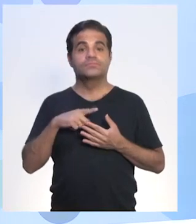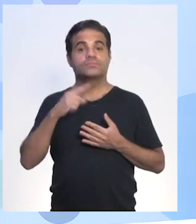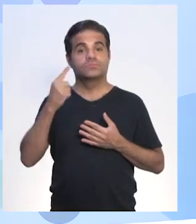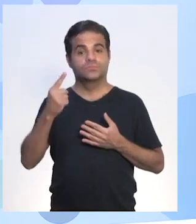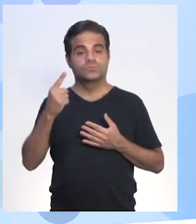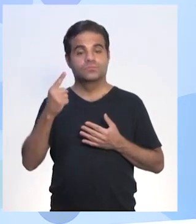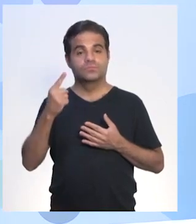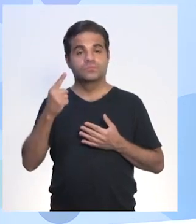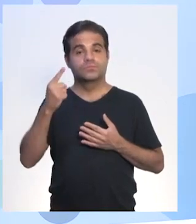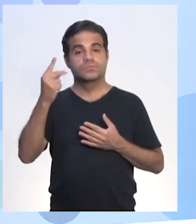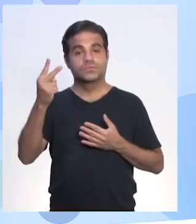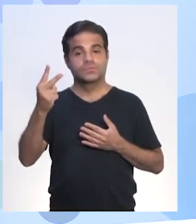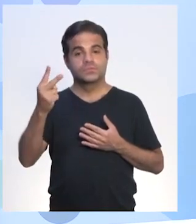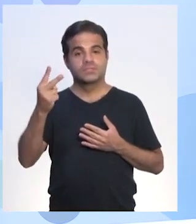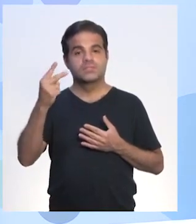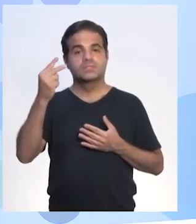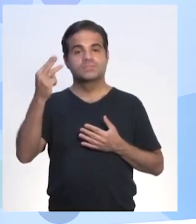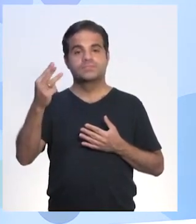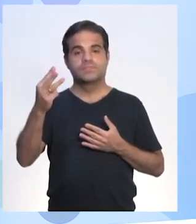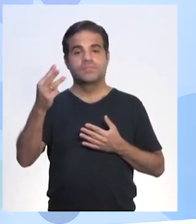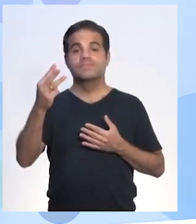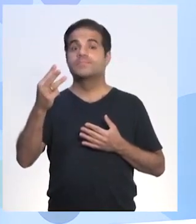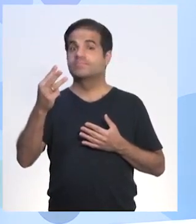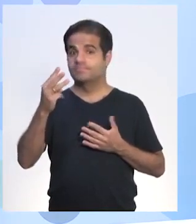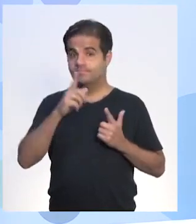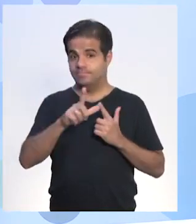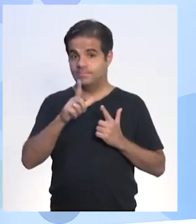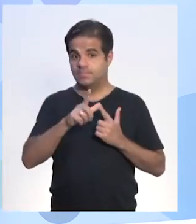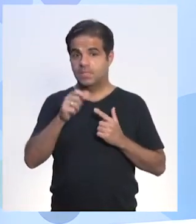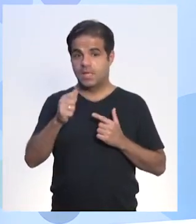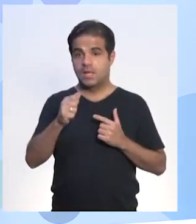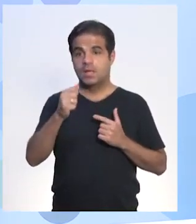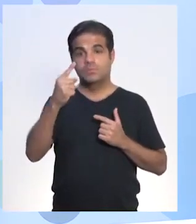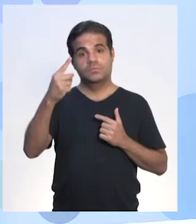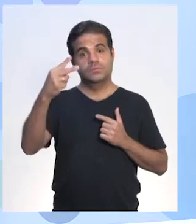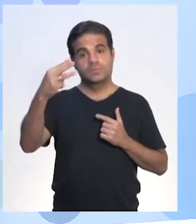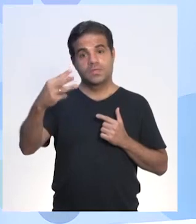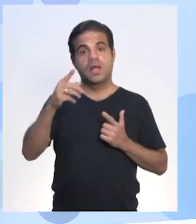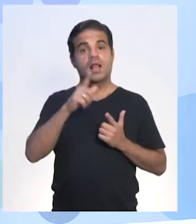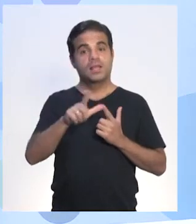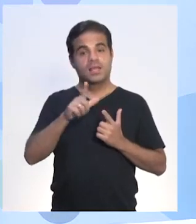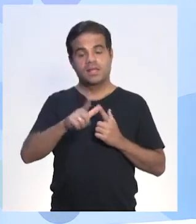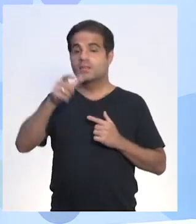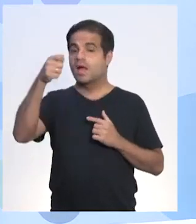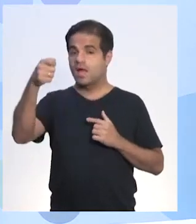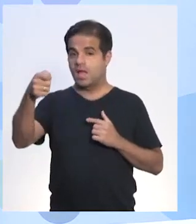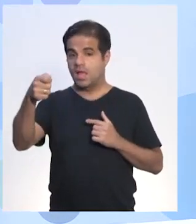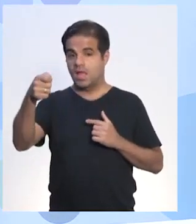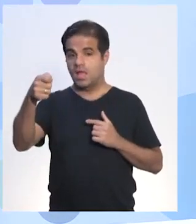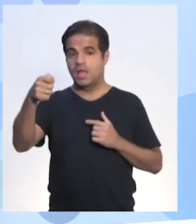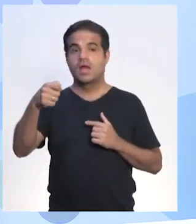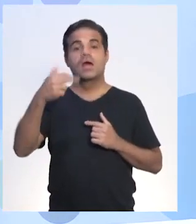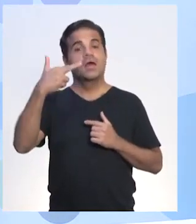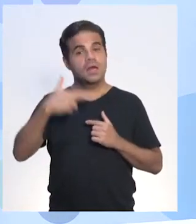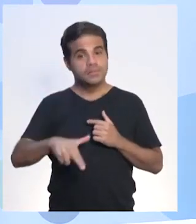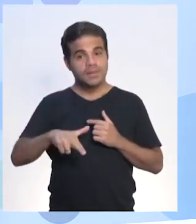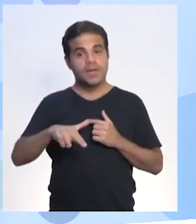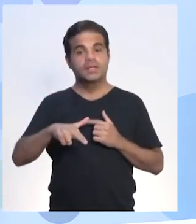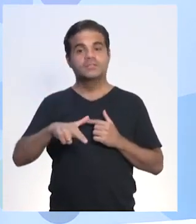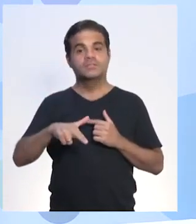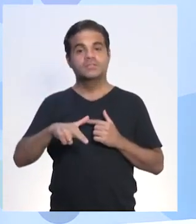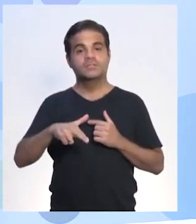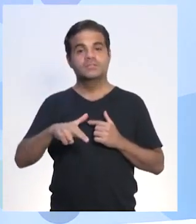1, 2, 3 letras A. Então, a letra A está